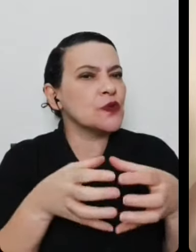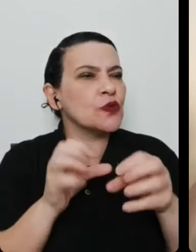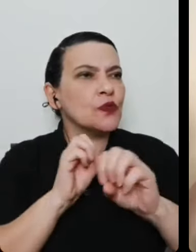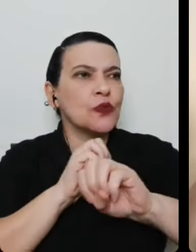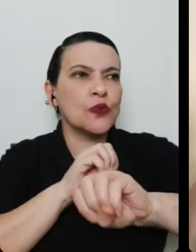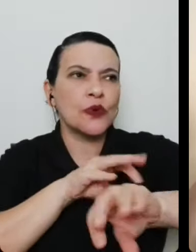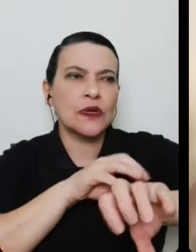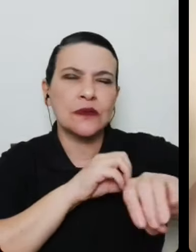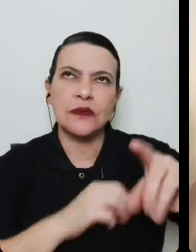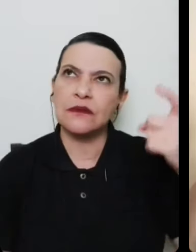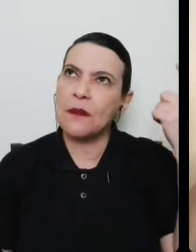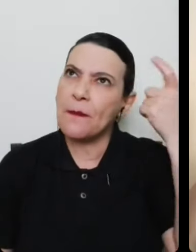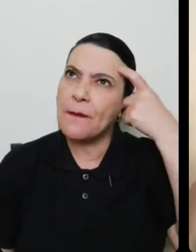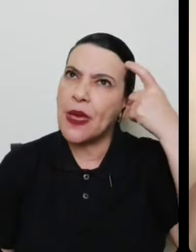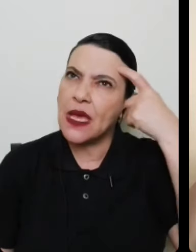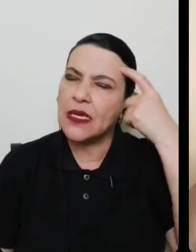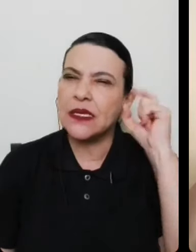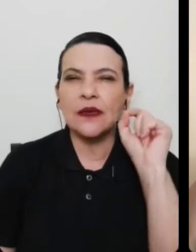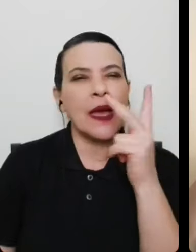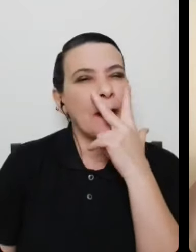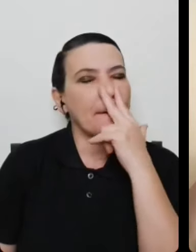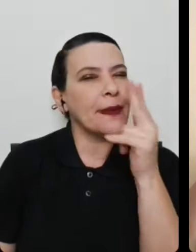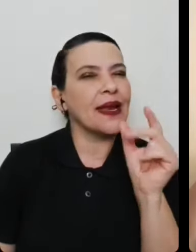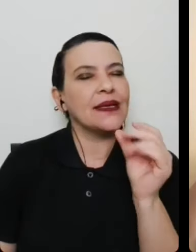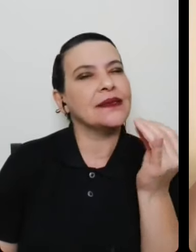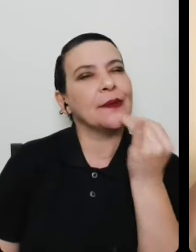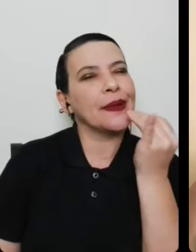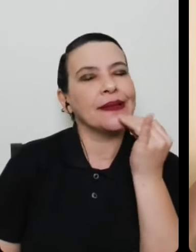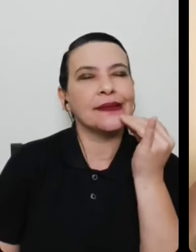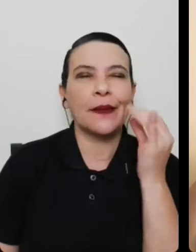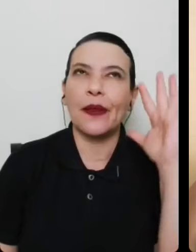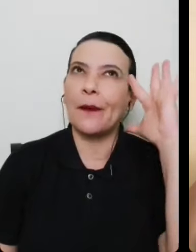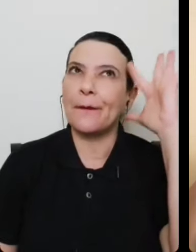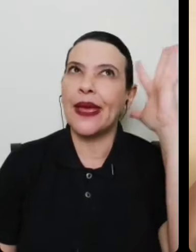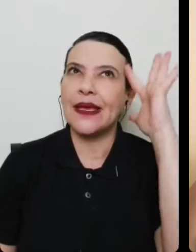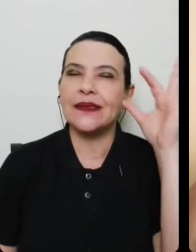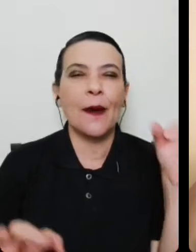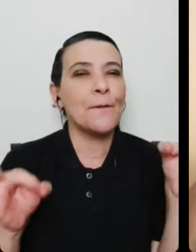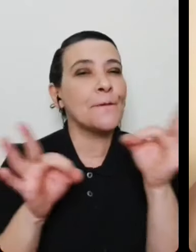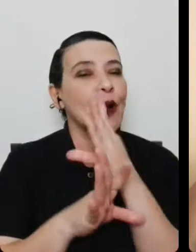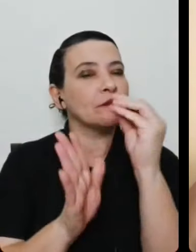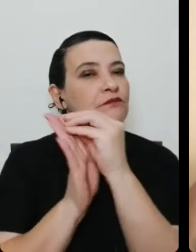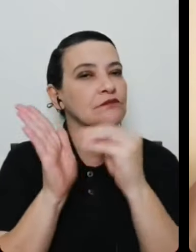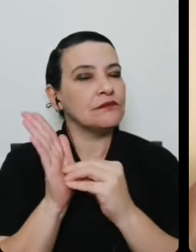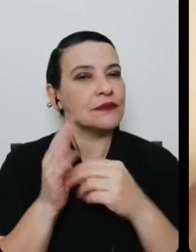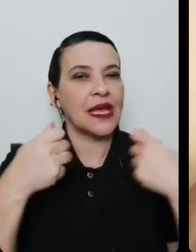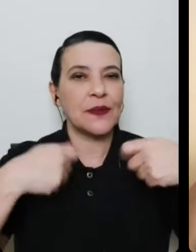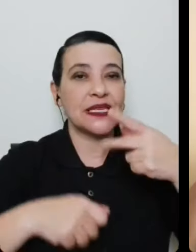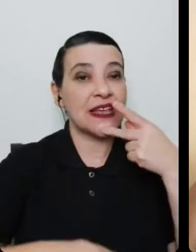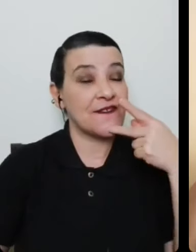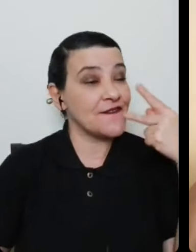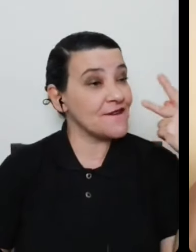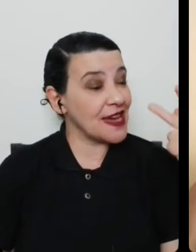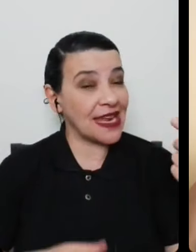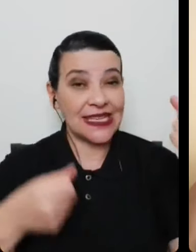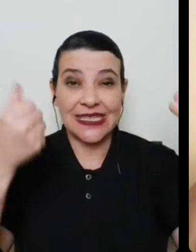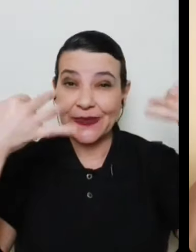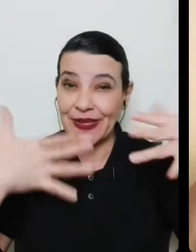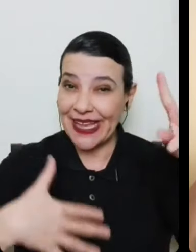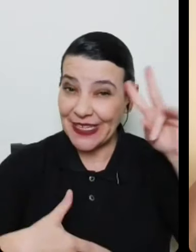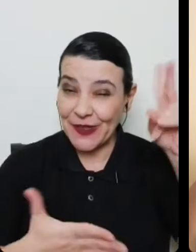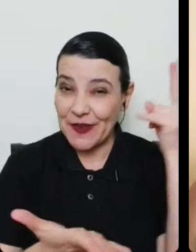na cabeça um script, quase que um script, que ele precisa dizer, ele precisa contar aquela